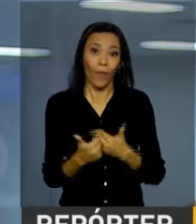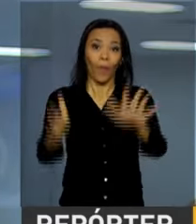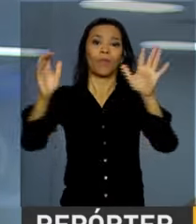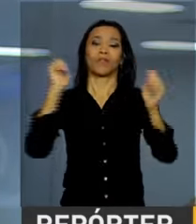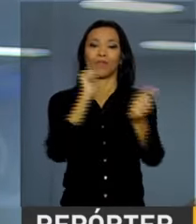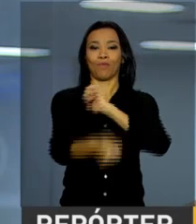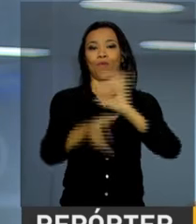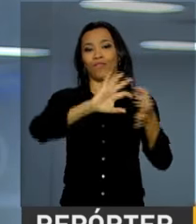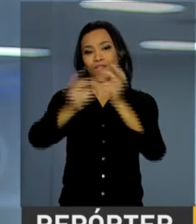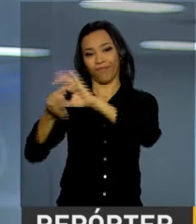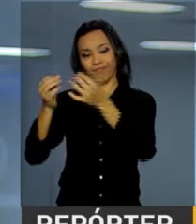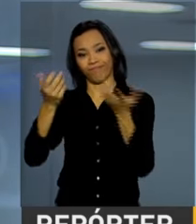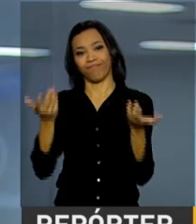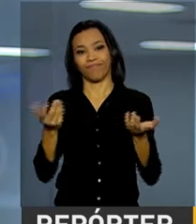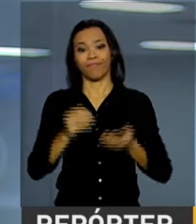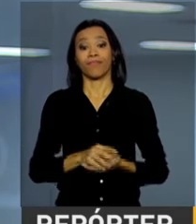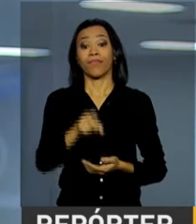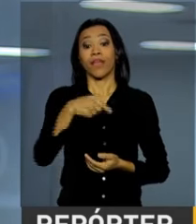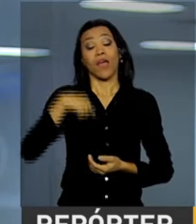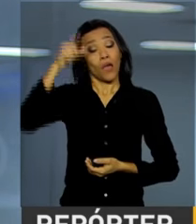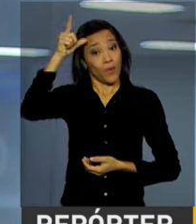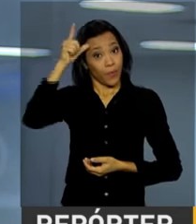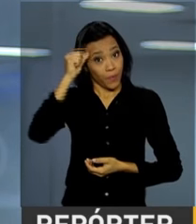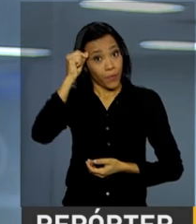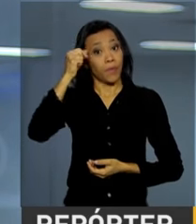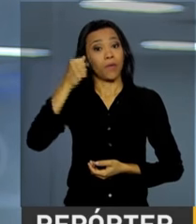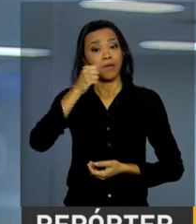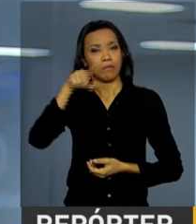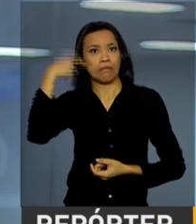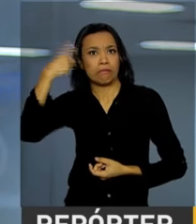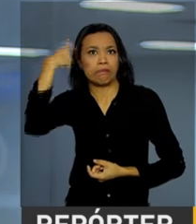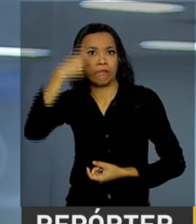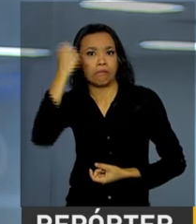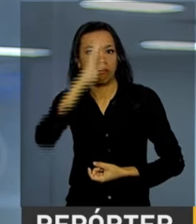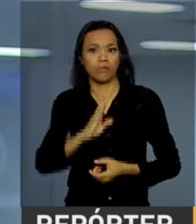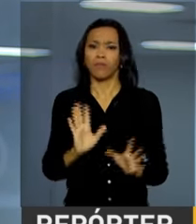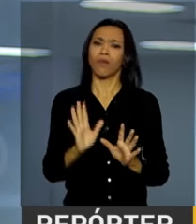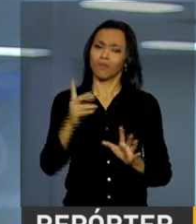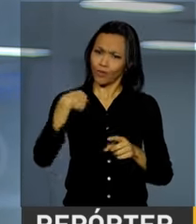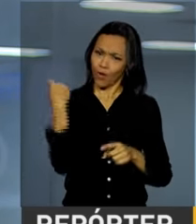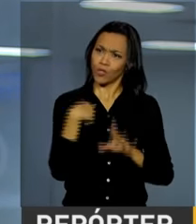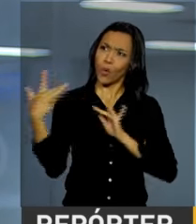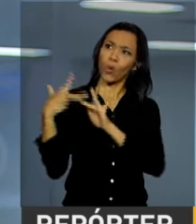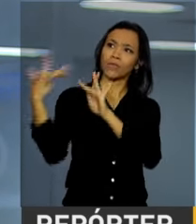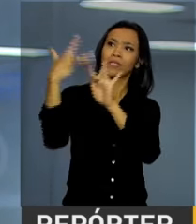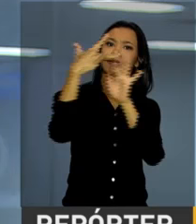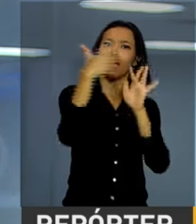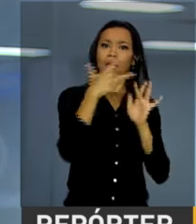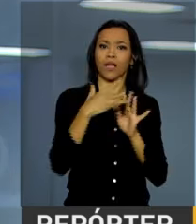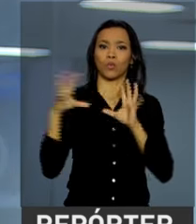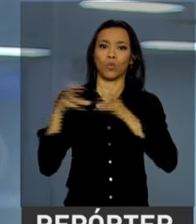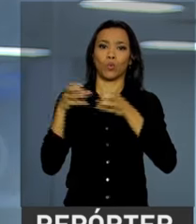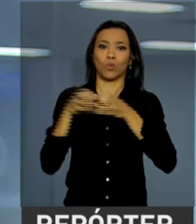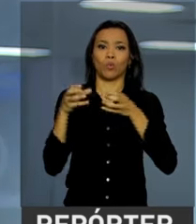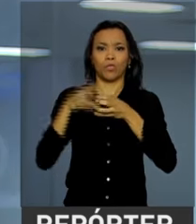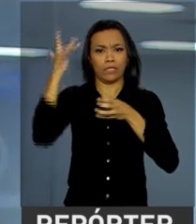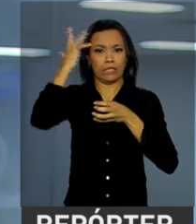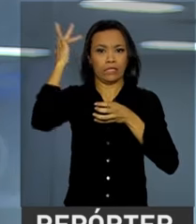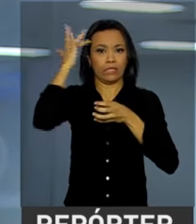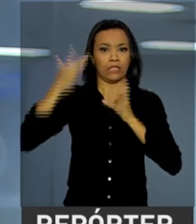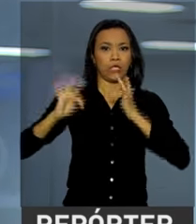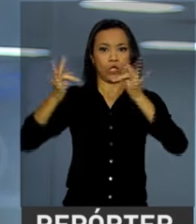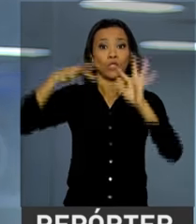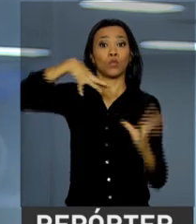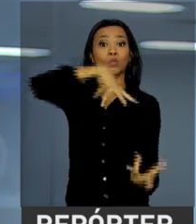tranquilo porque nós estamos em contato permanente com os principais centros de inteligência do mundo e nós vamos ter uma inovação